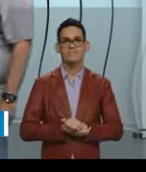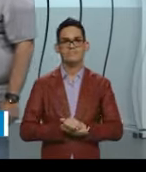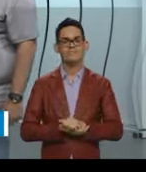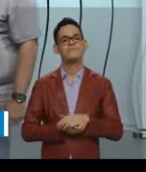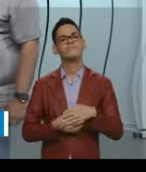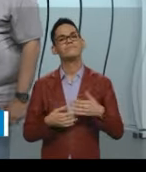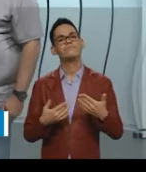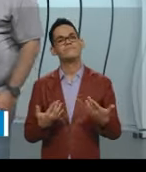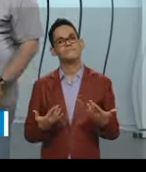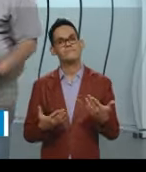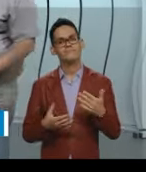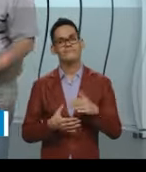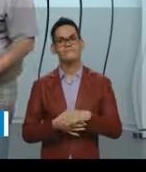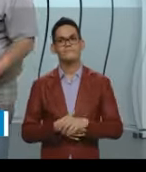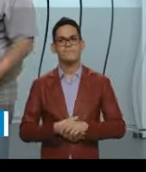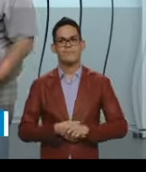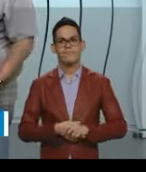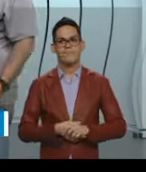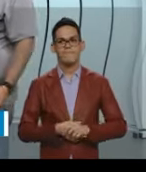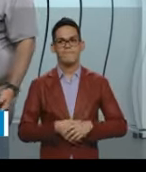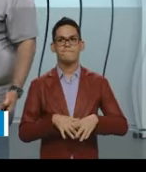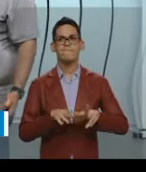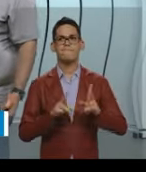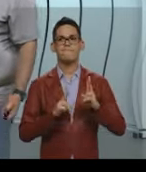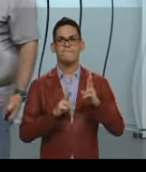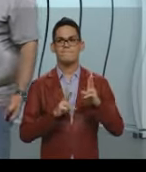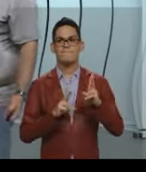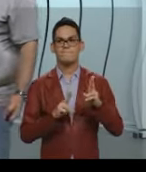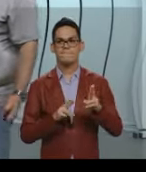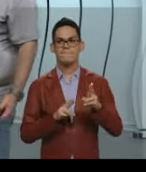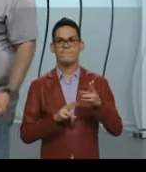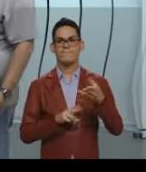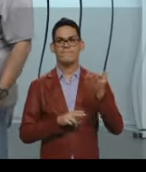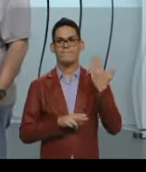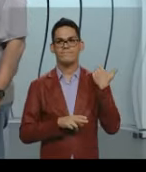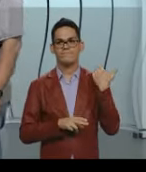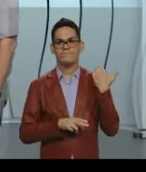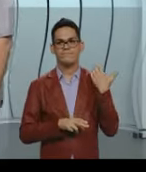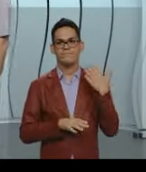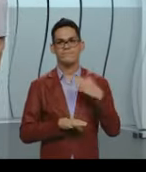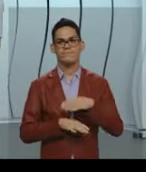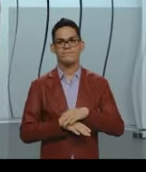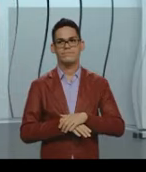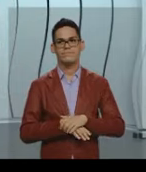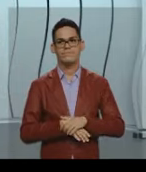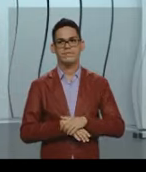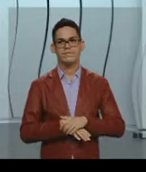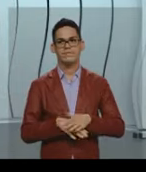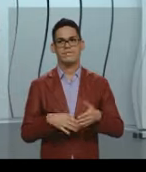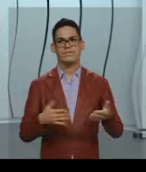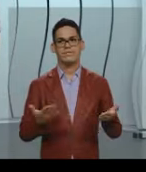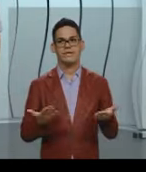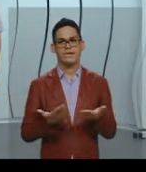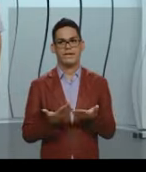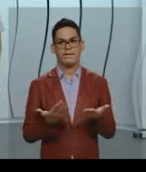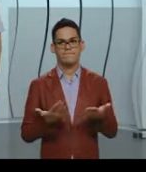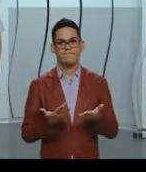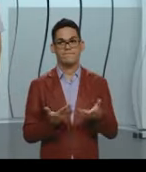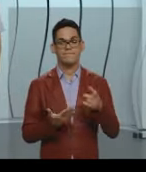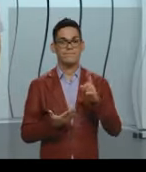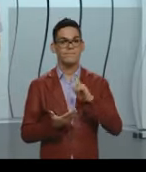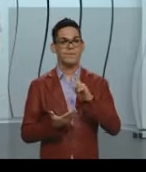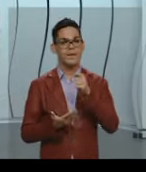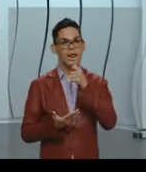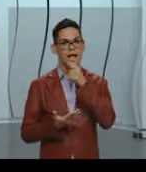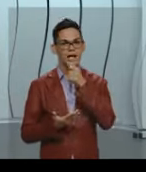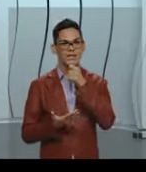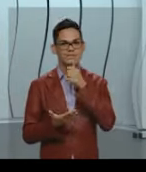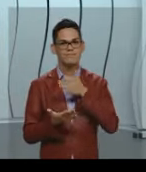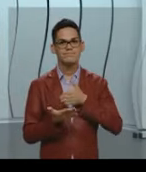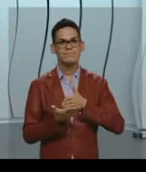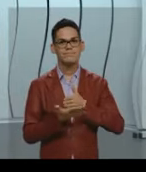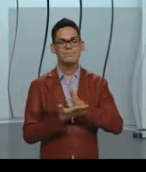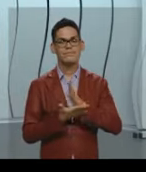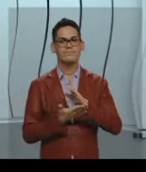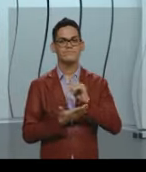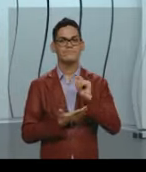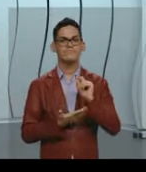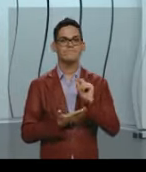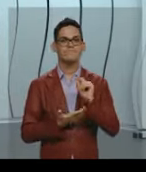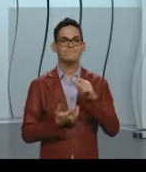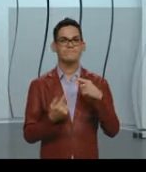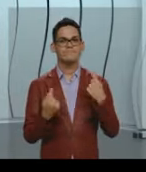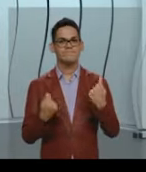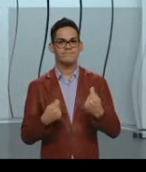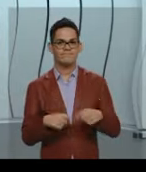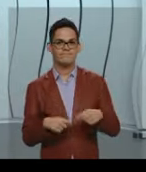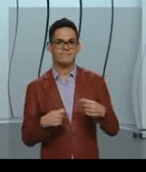Então, pegando a mesma situação anterior, só que como ele não tinha sido aprovado, ele quer saber agora o